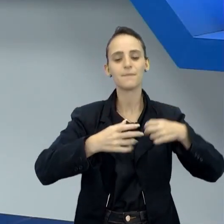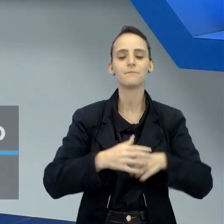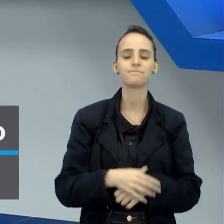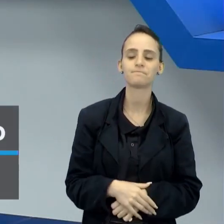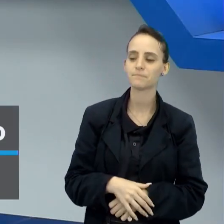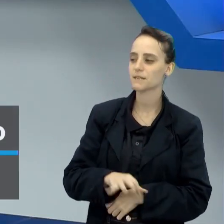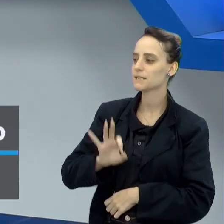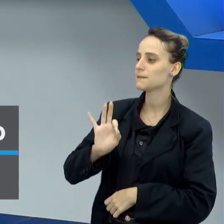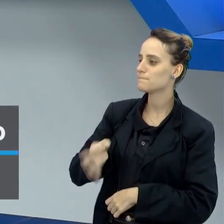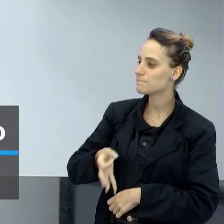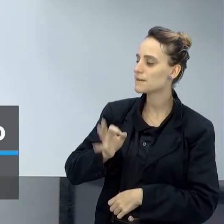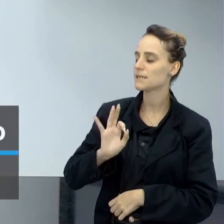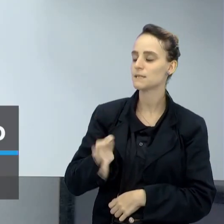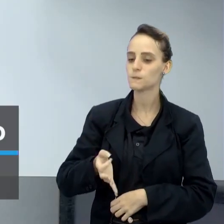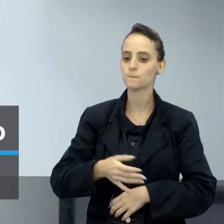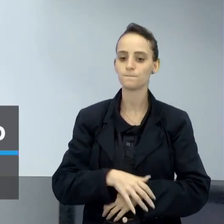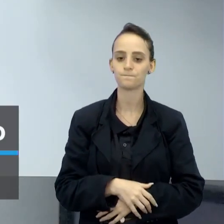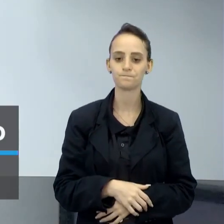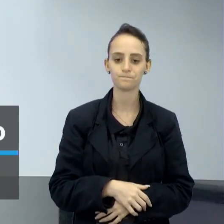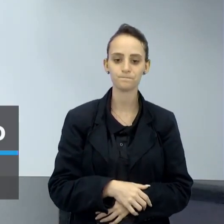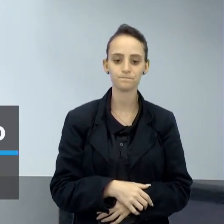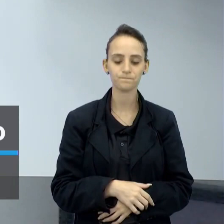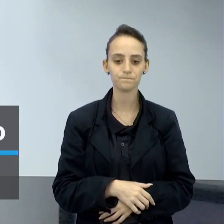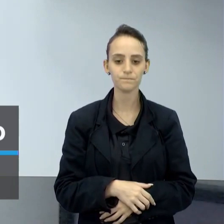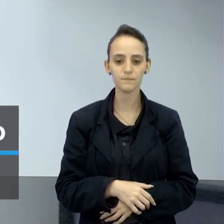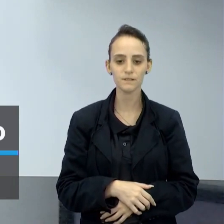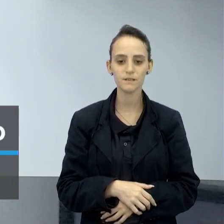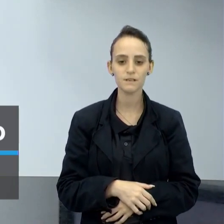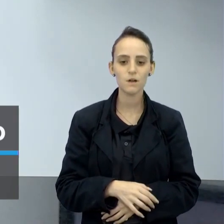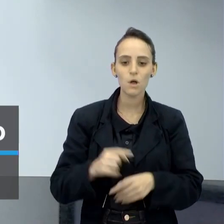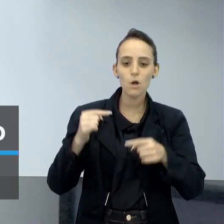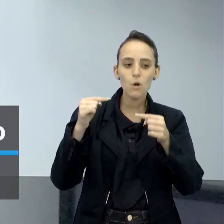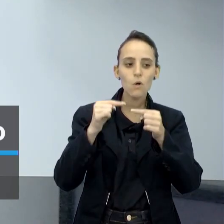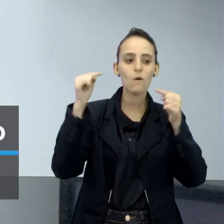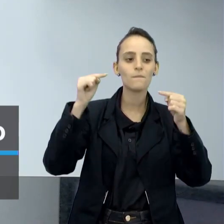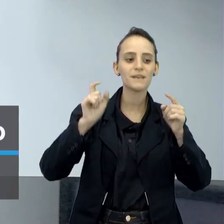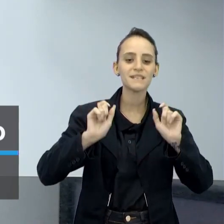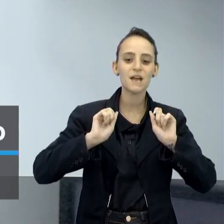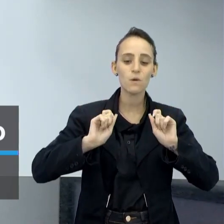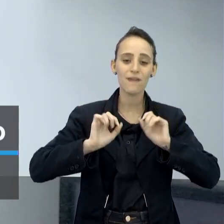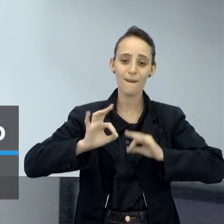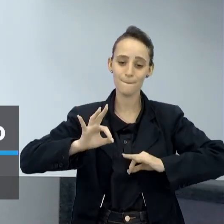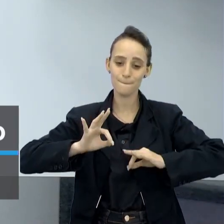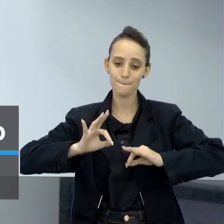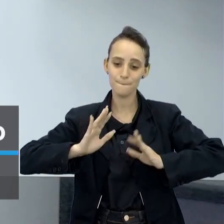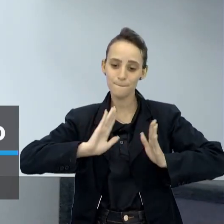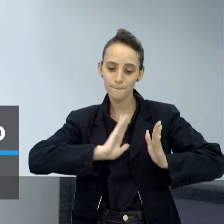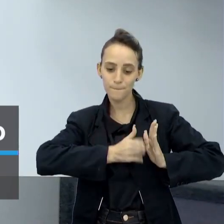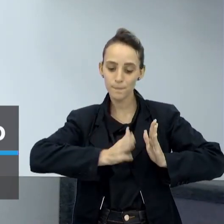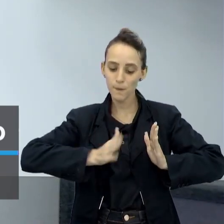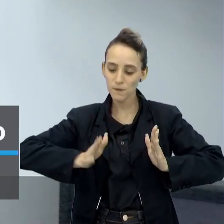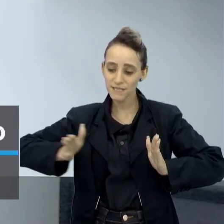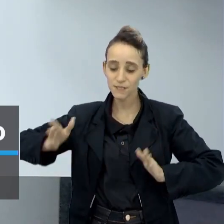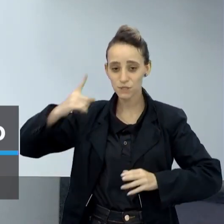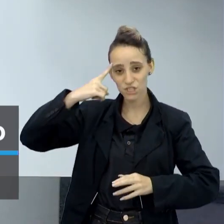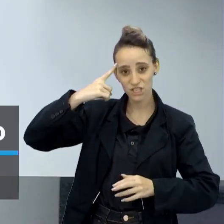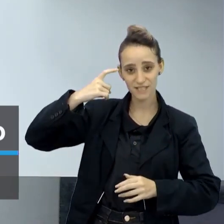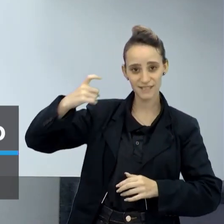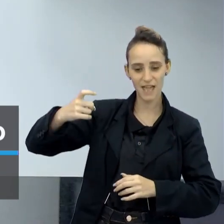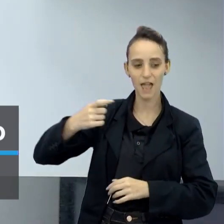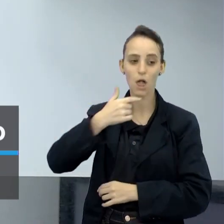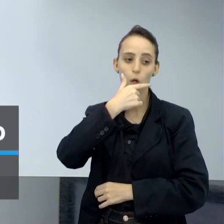fundamental. E está muito associado à questão do processo criativo. Olha só, o antropólogo registra